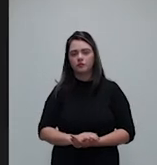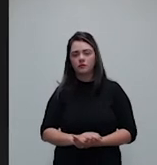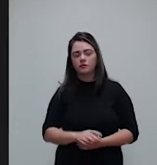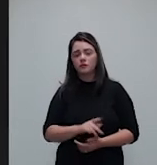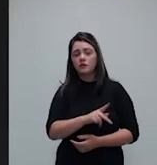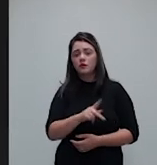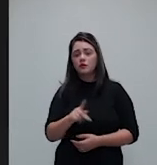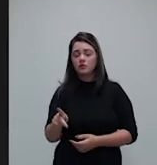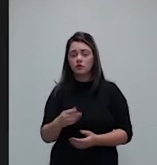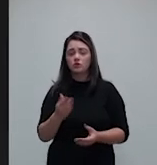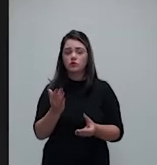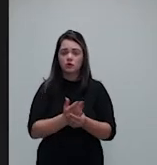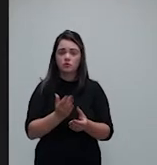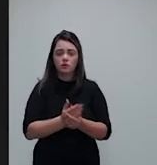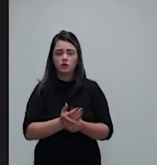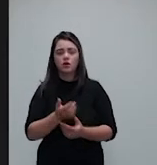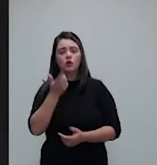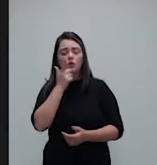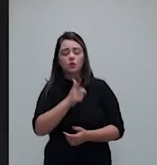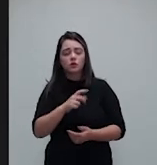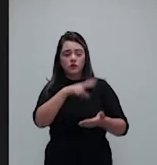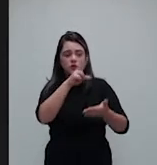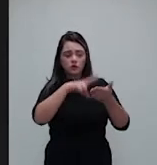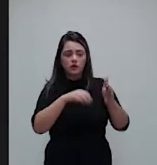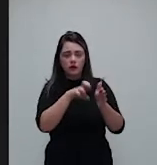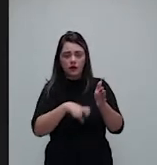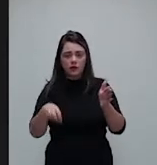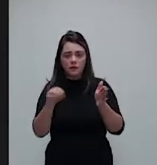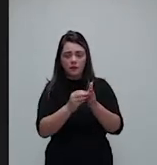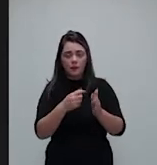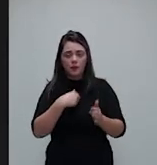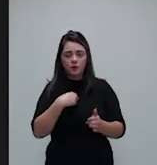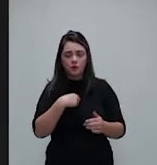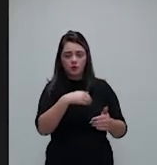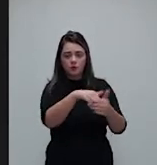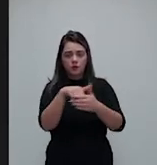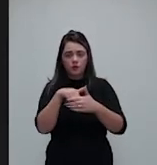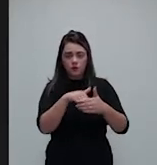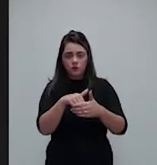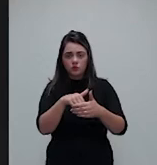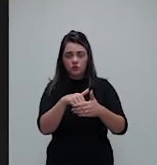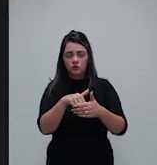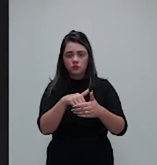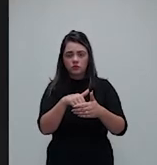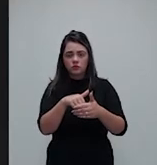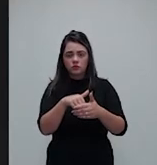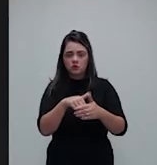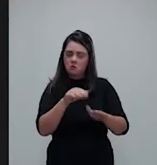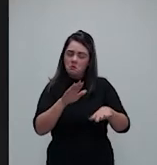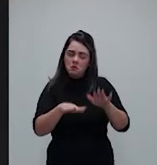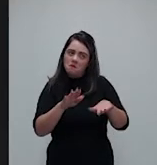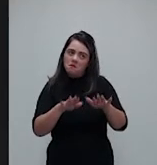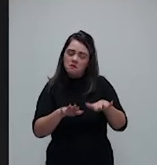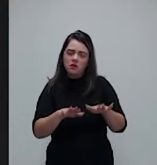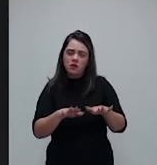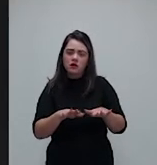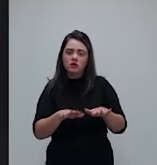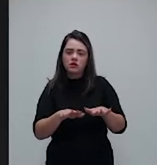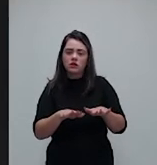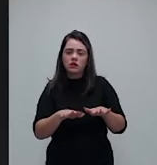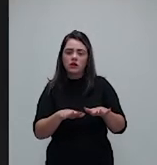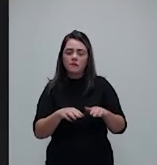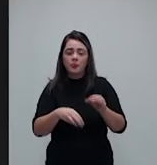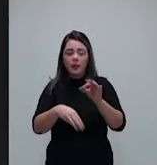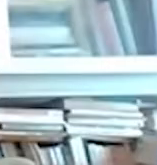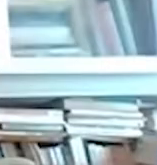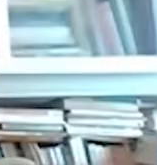mesmo após a oposição de embargo de declaração, constitui negativa de prestação jurisdicional e, por isso, ele acolheu a alegação